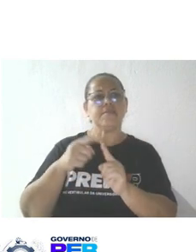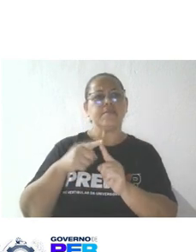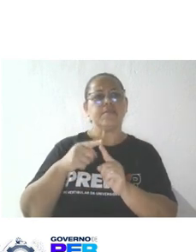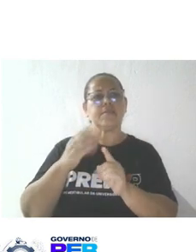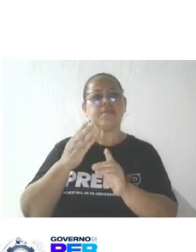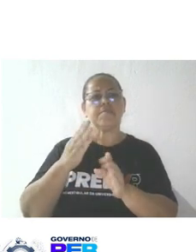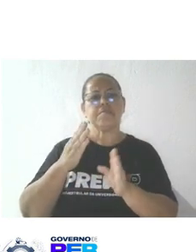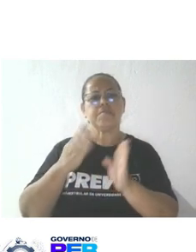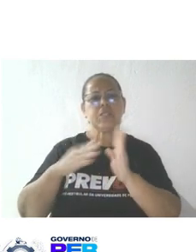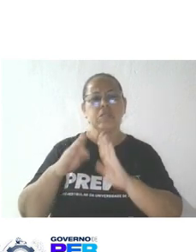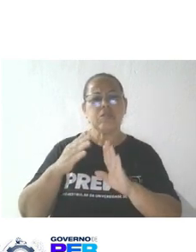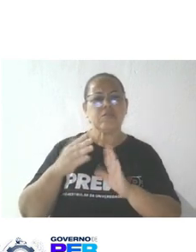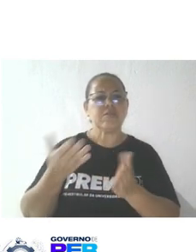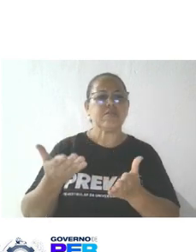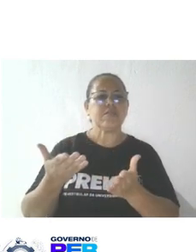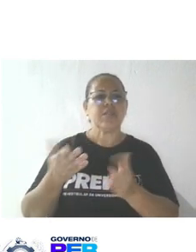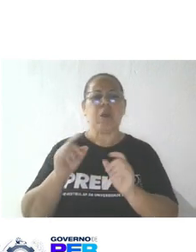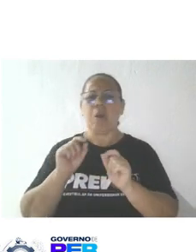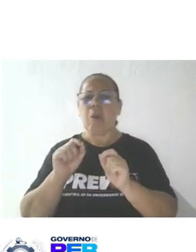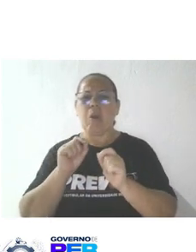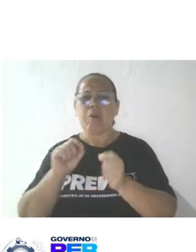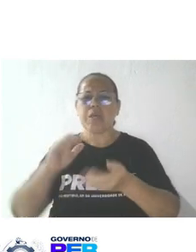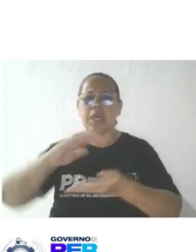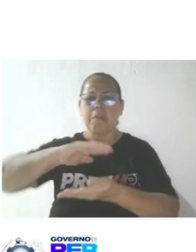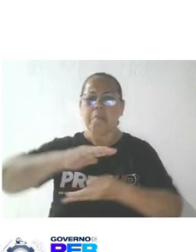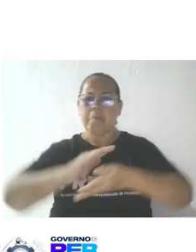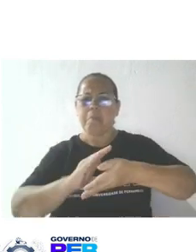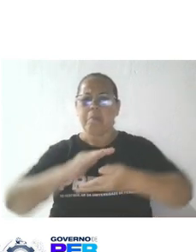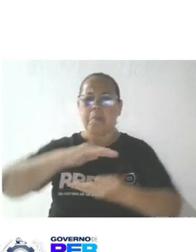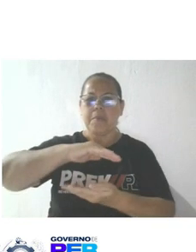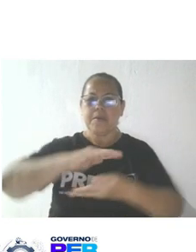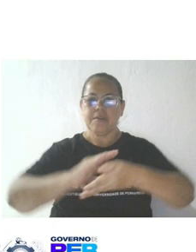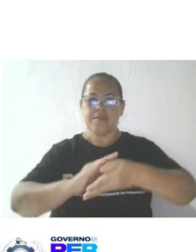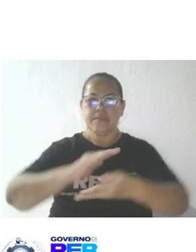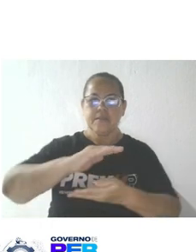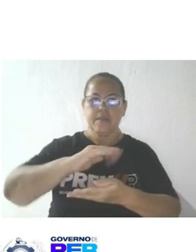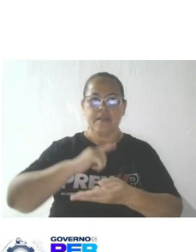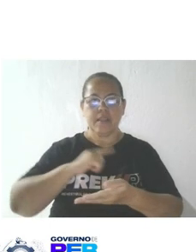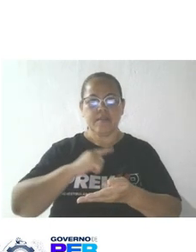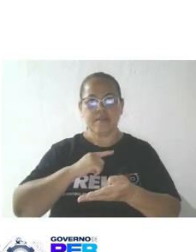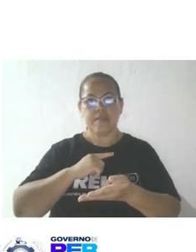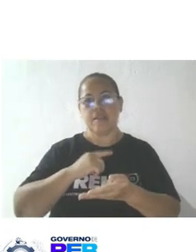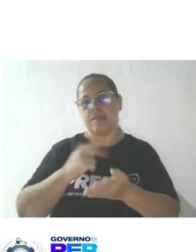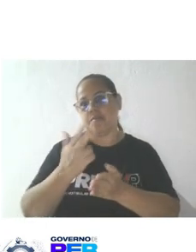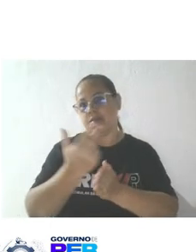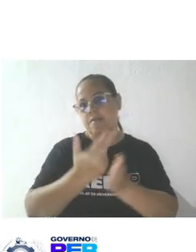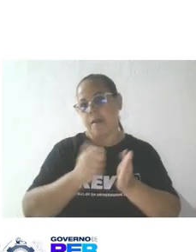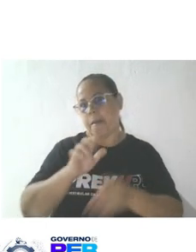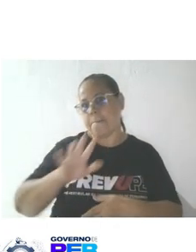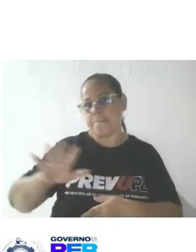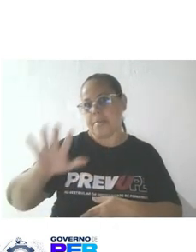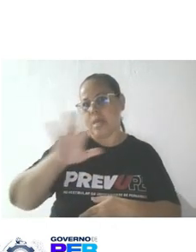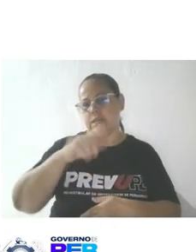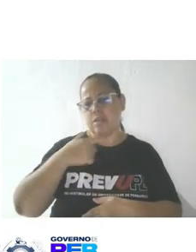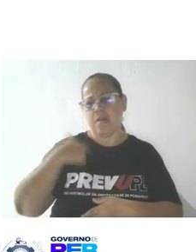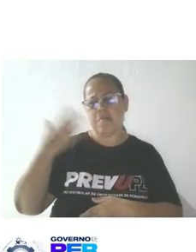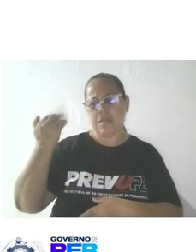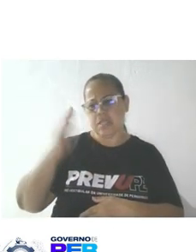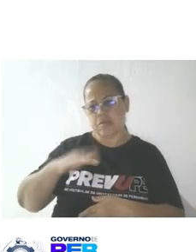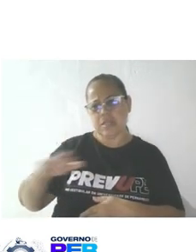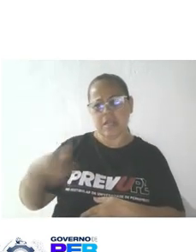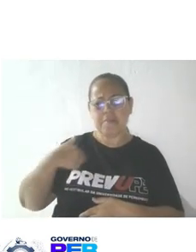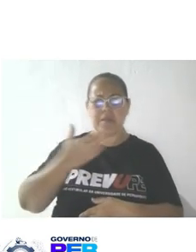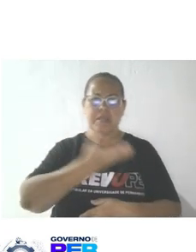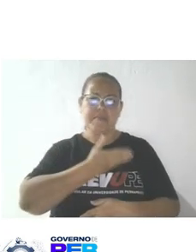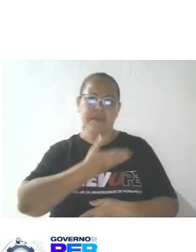O que era mesmo o complexo de Golgi? Aí tem aqui essa tirinha com a imagenzinha dele e ele diz E quando eu era criança, meus